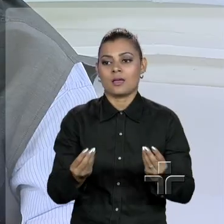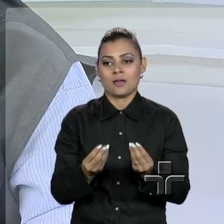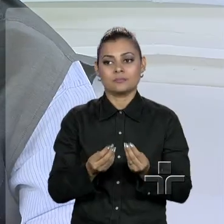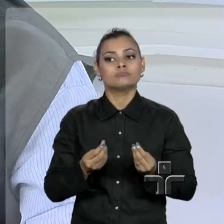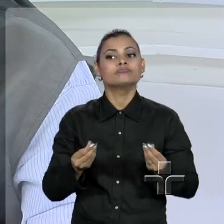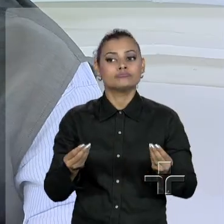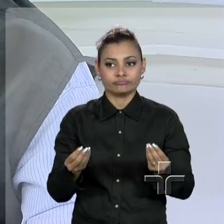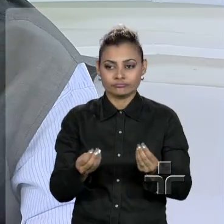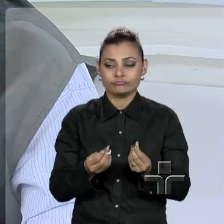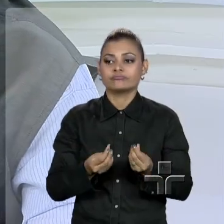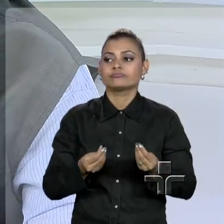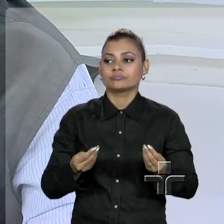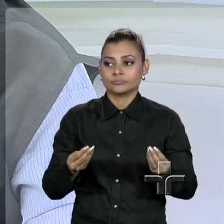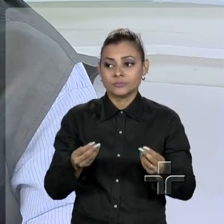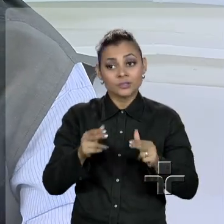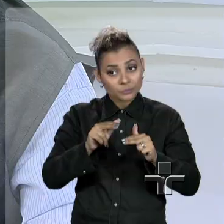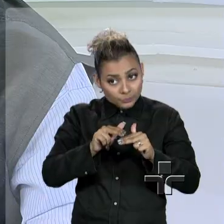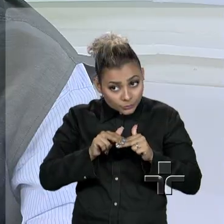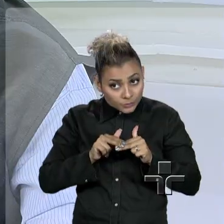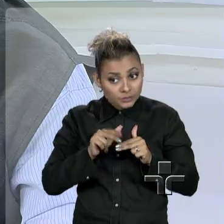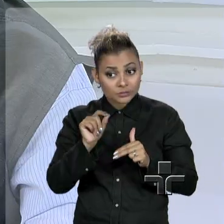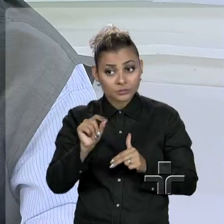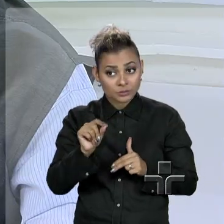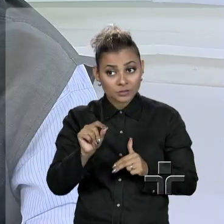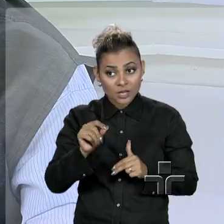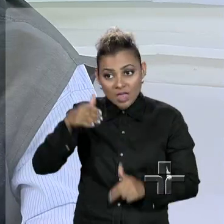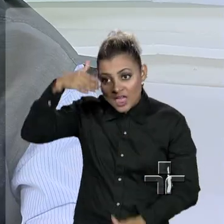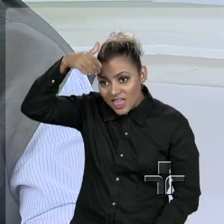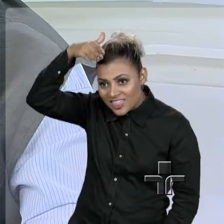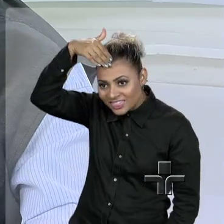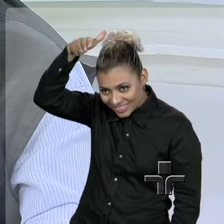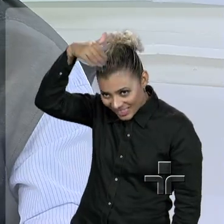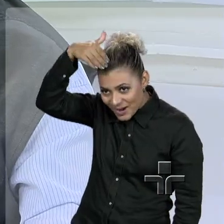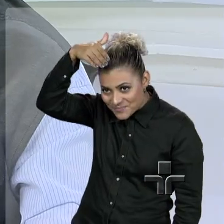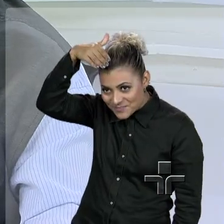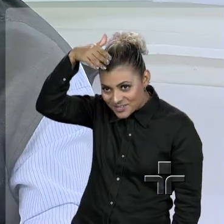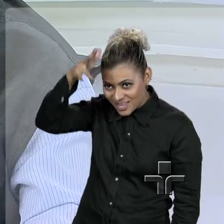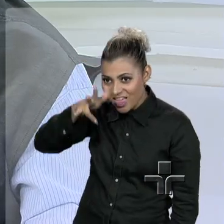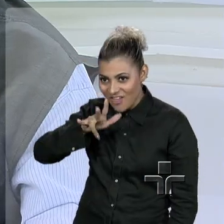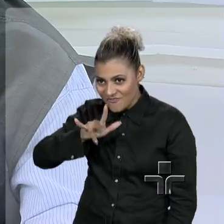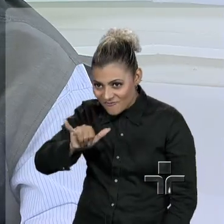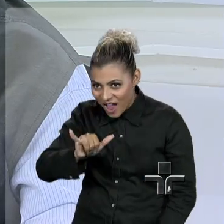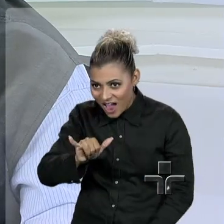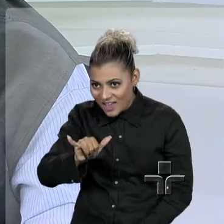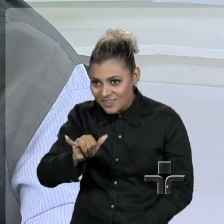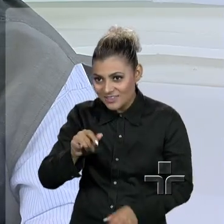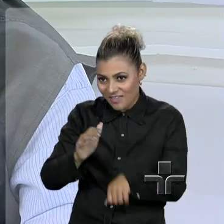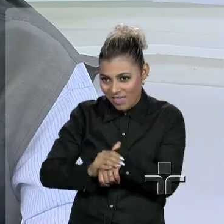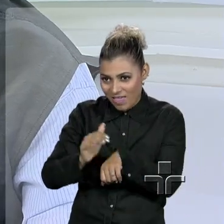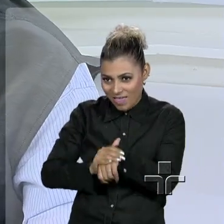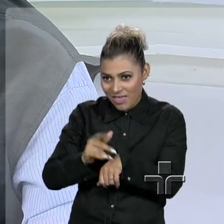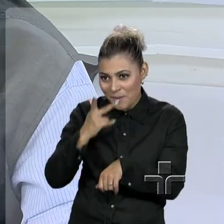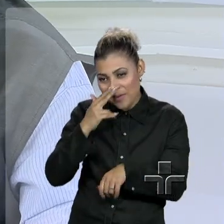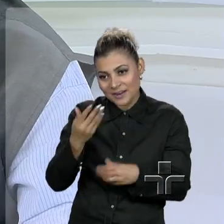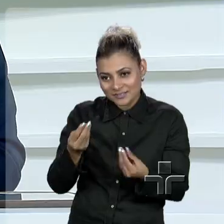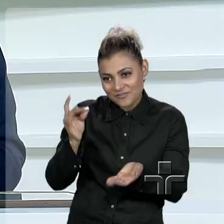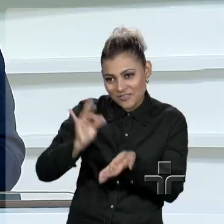esteve. Provavelmente, o Trump ainda não vai pegar a recessão que ele merece.